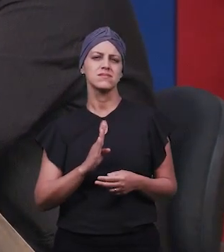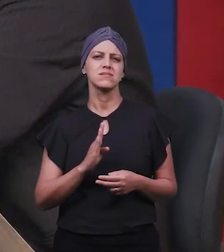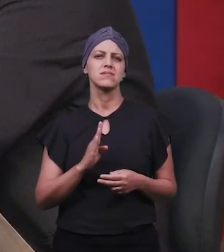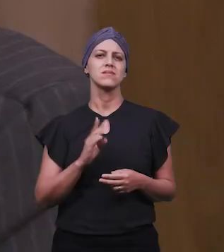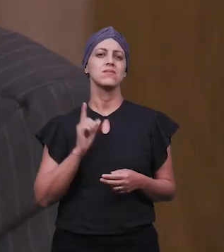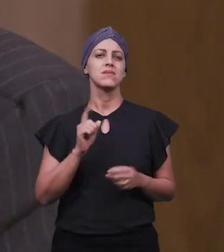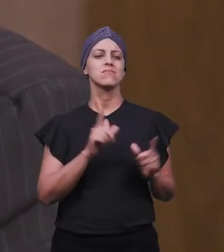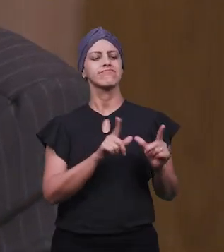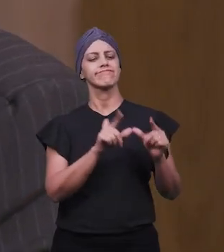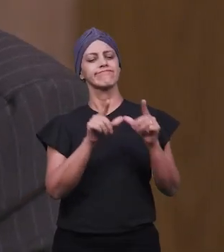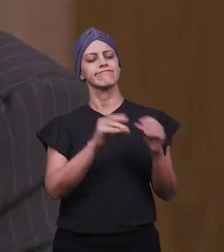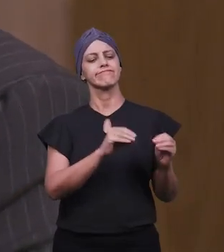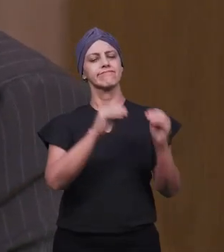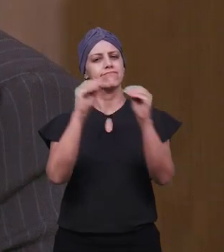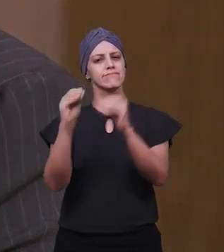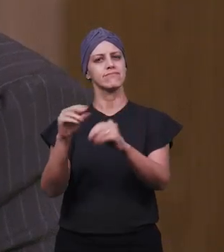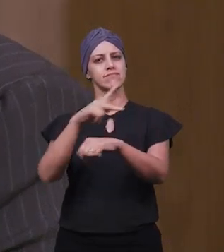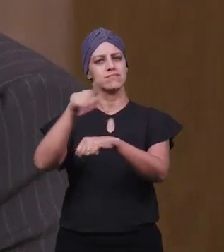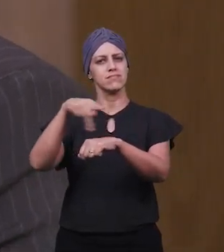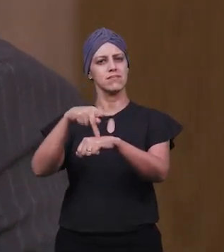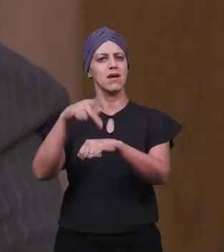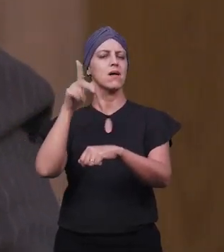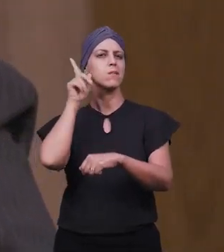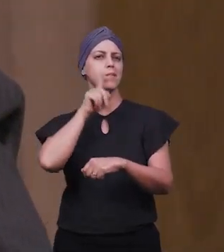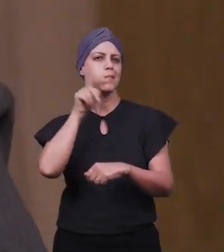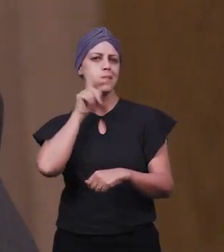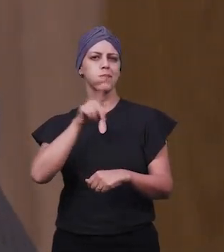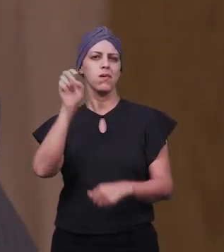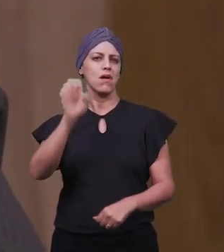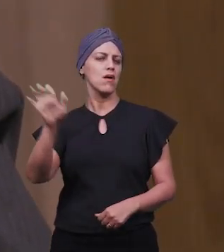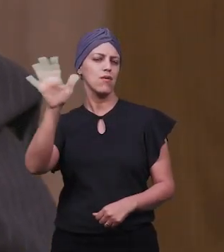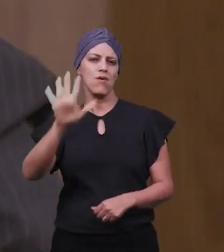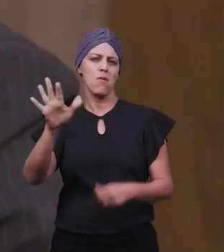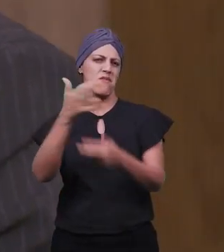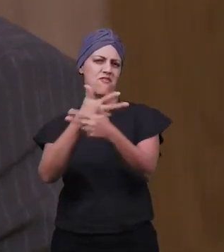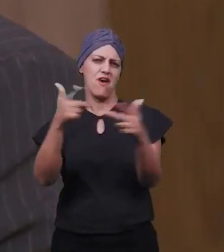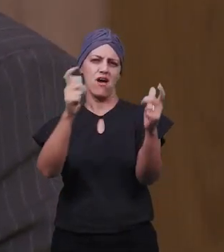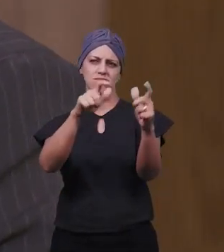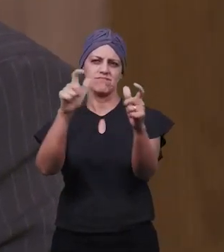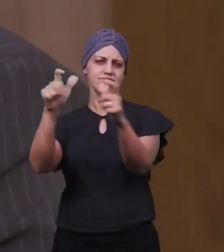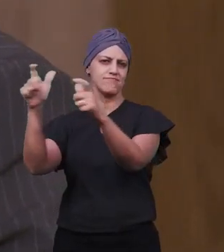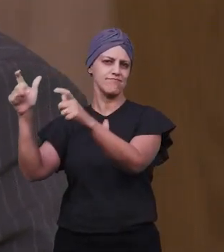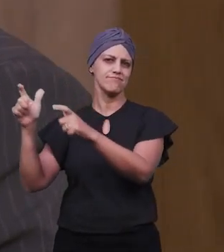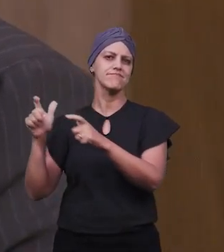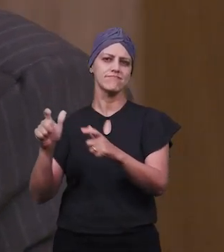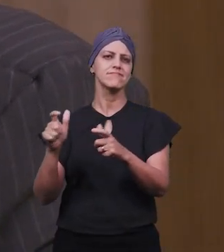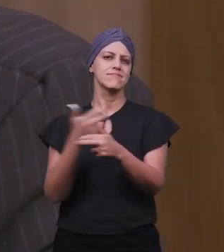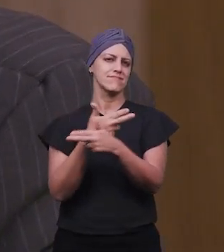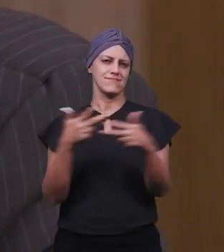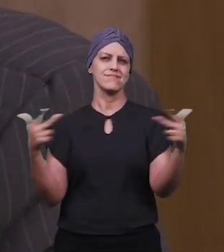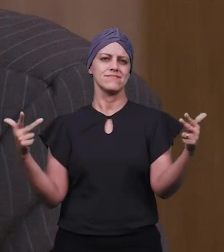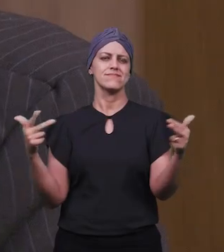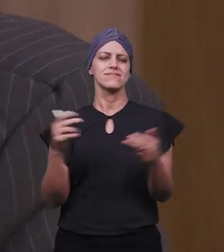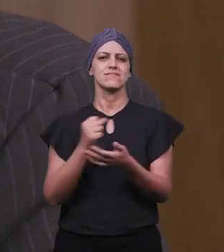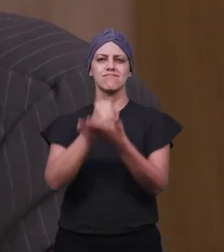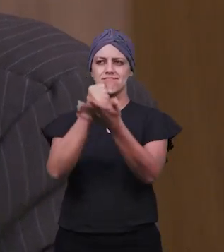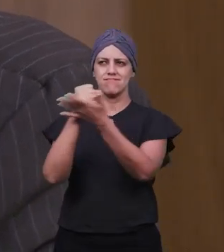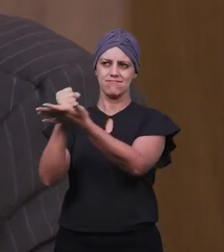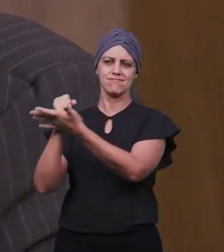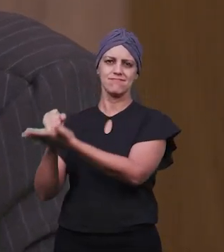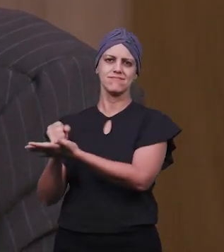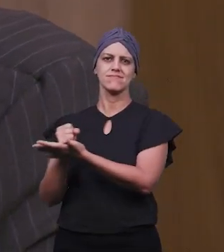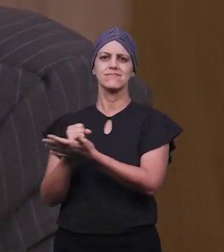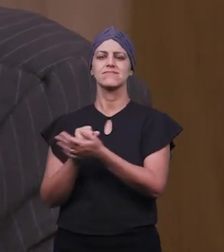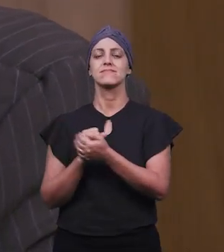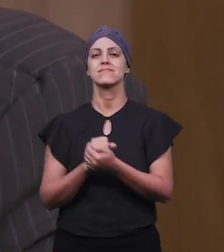brasileiros, né, que vão para o exterior, Estados Unidos, Europa, vários lugares. Nós atendemos pessoas de vários lugares